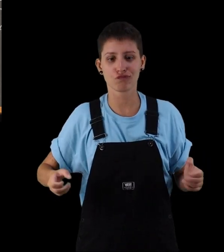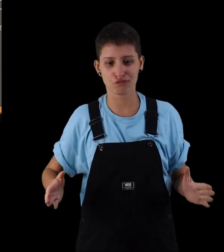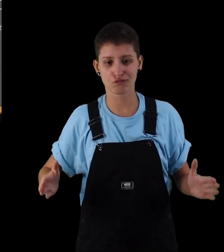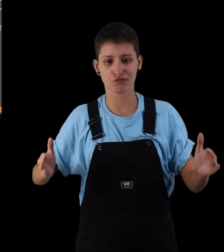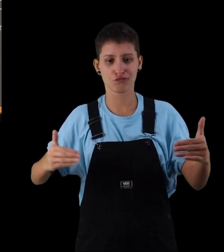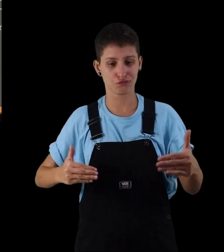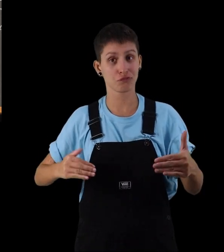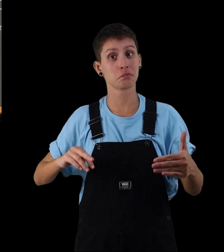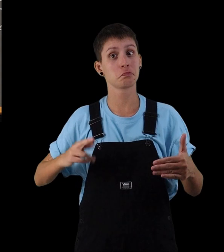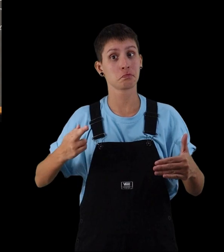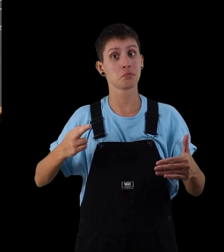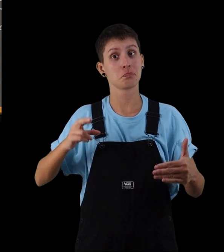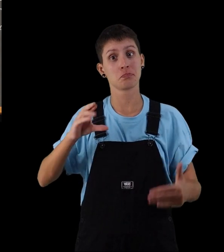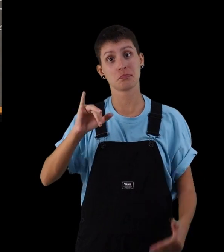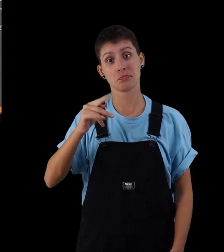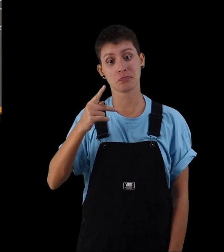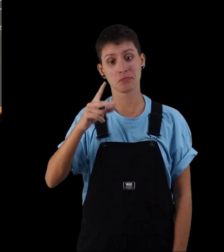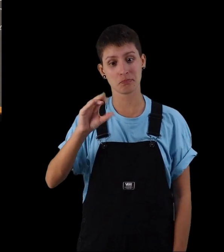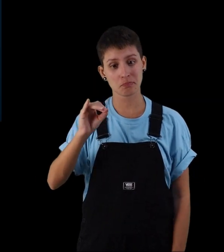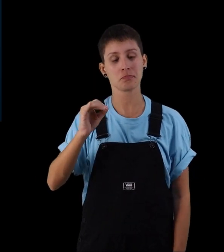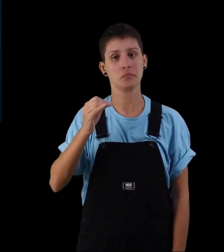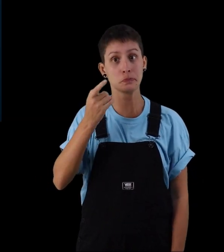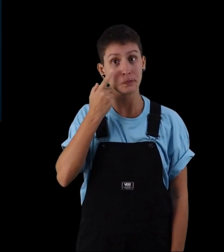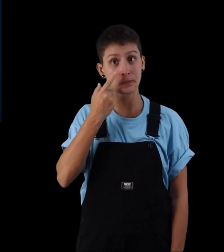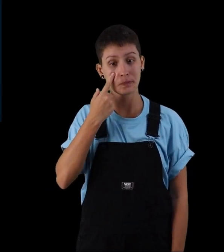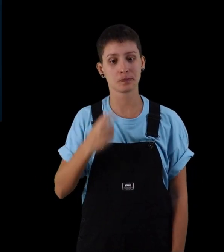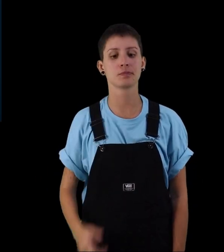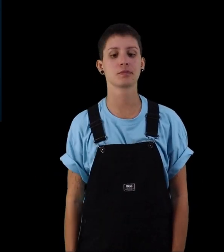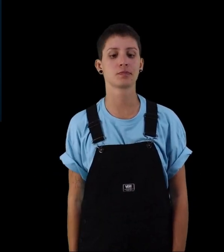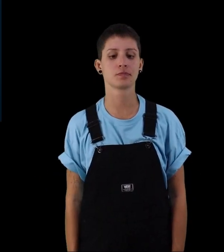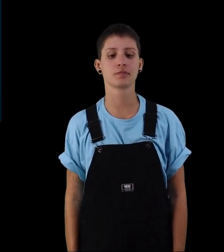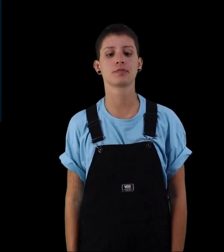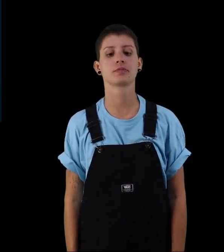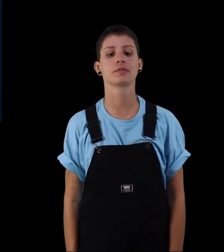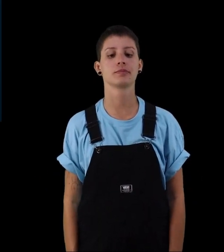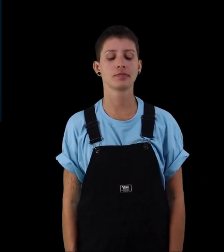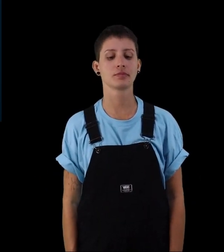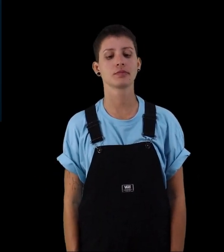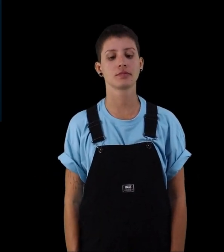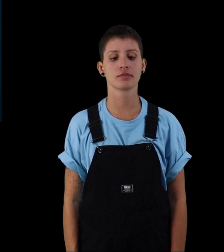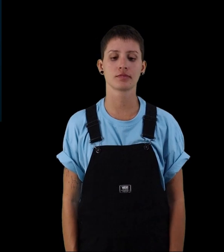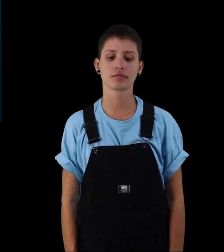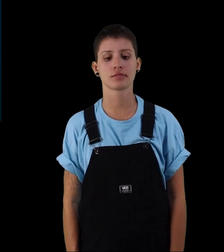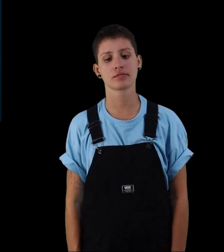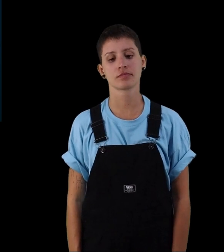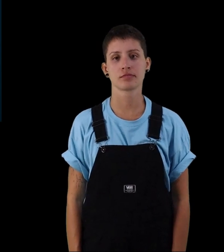ia numa cesta de vime ou de cipó. Mãos de Márcio tocam uma leiteira de alumínio.